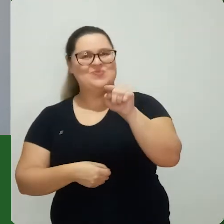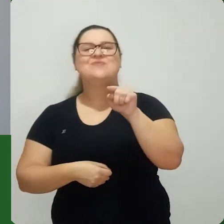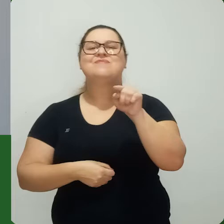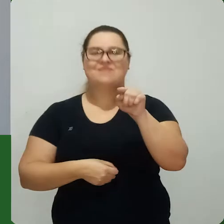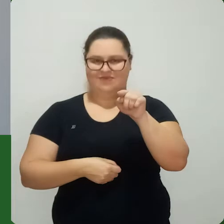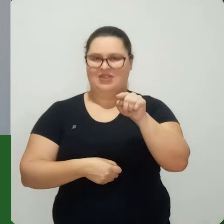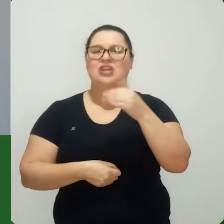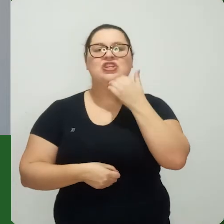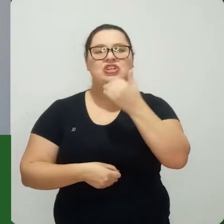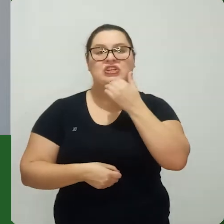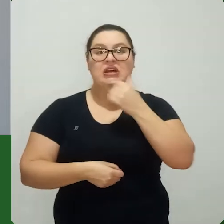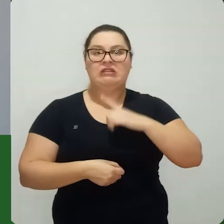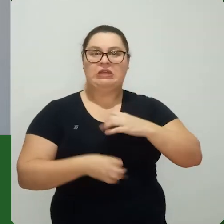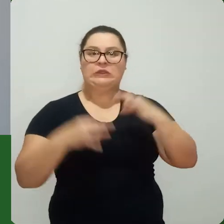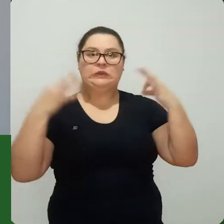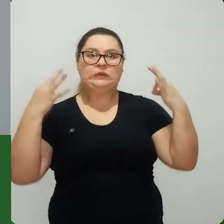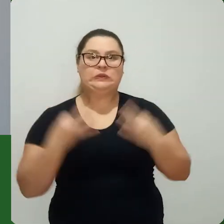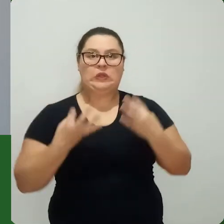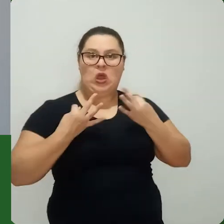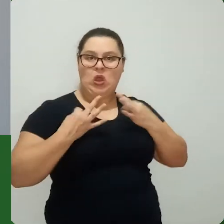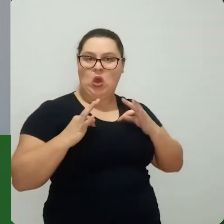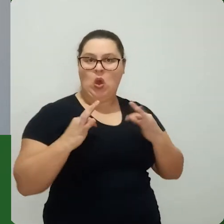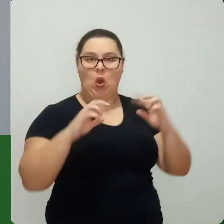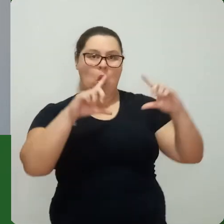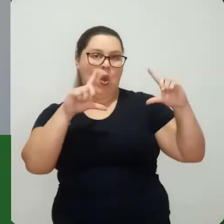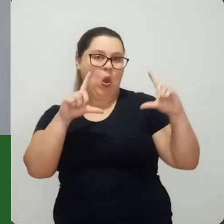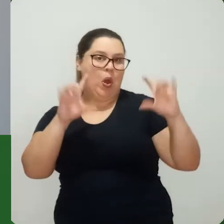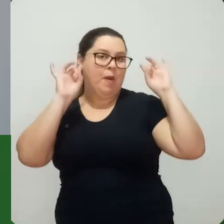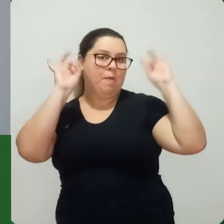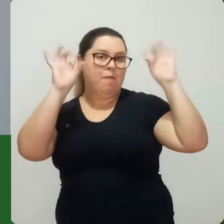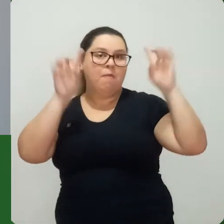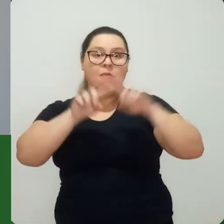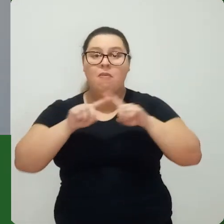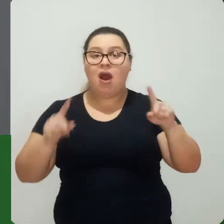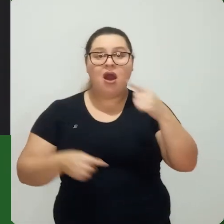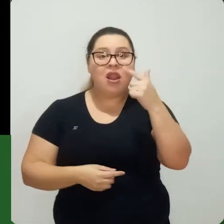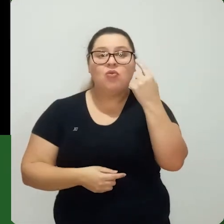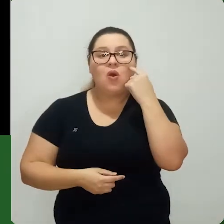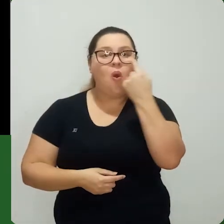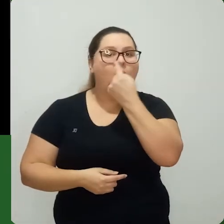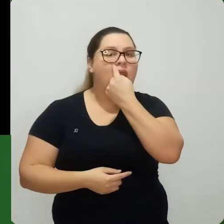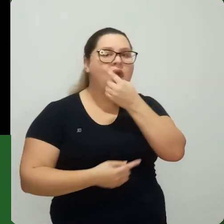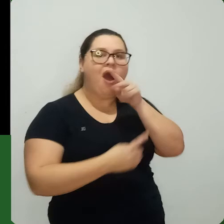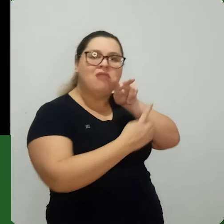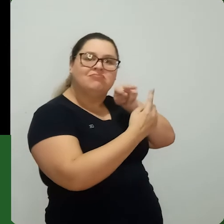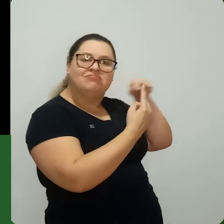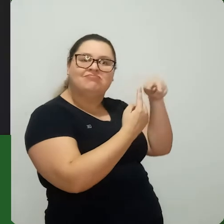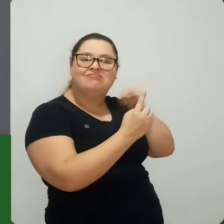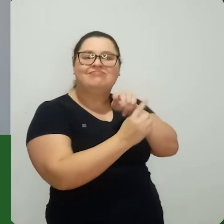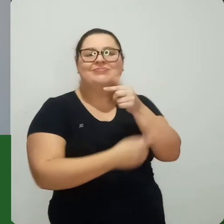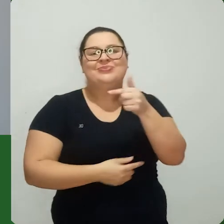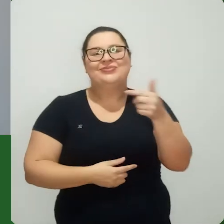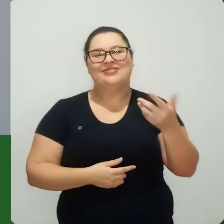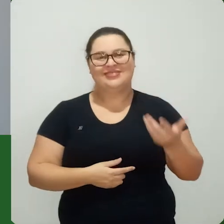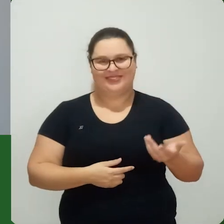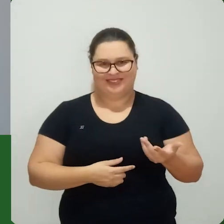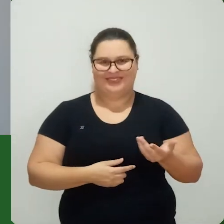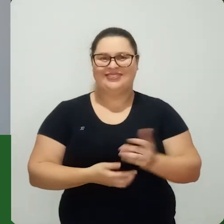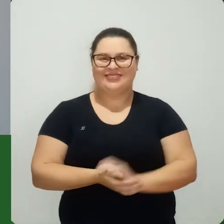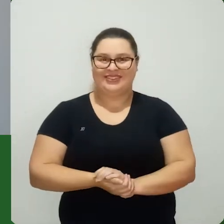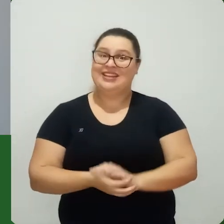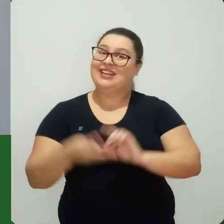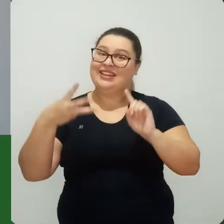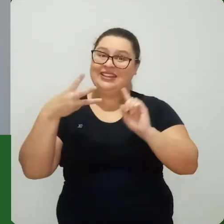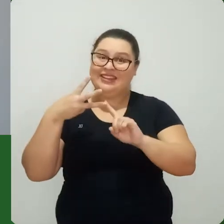melhor equipamento do mundo e não ter um olhar desenvolvido para fotografia. Bom, terceiro ponto